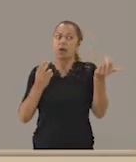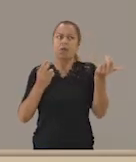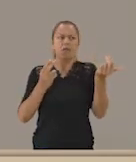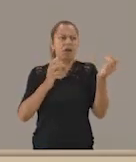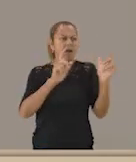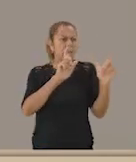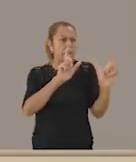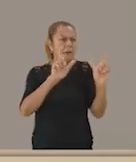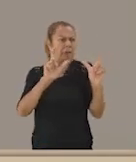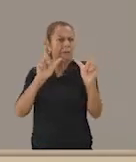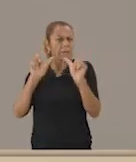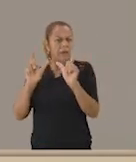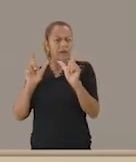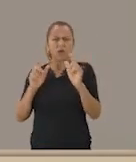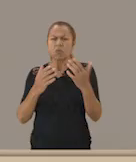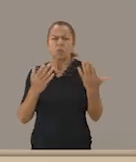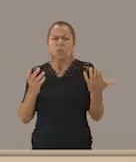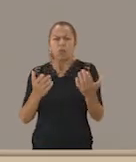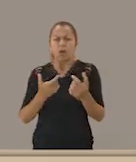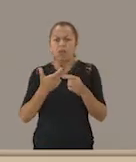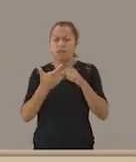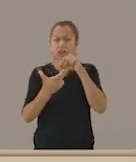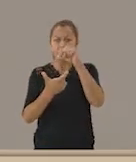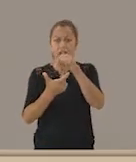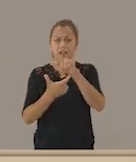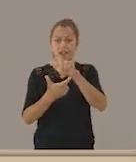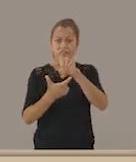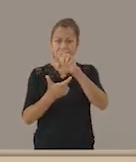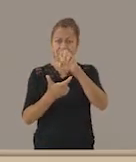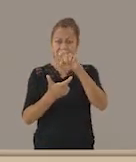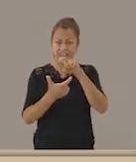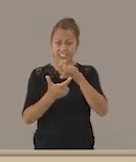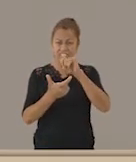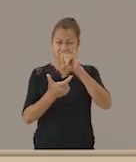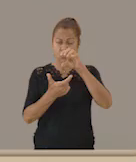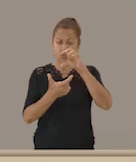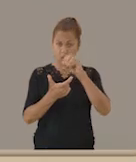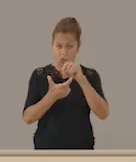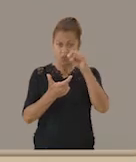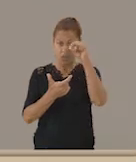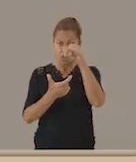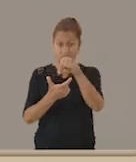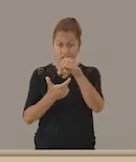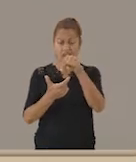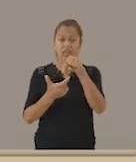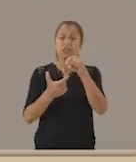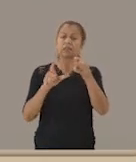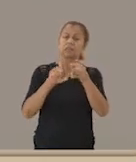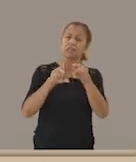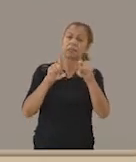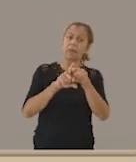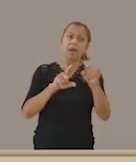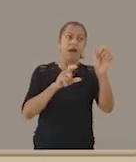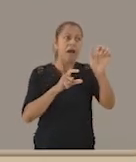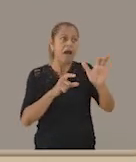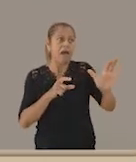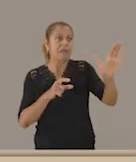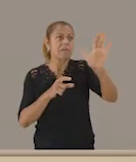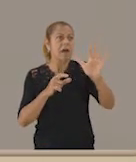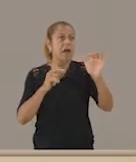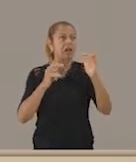Qual a mensagem que o vocabulário, também chamado de léxico, passa? E como as imagens se relacionam com a notícia?